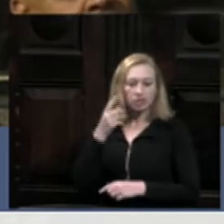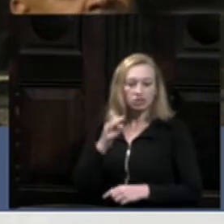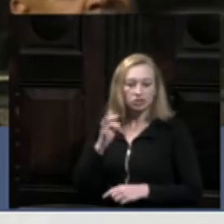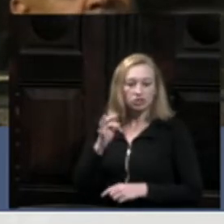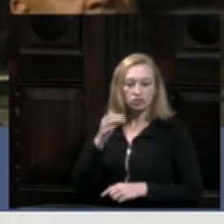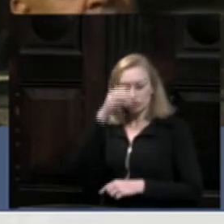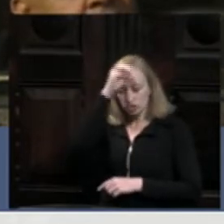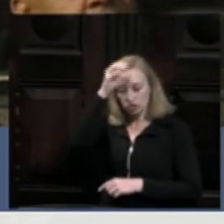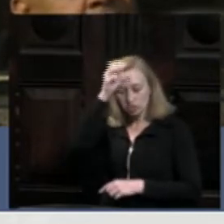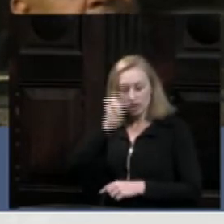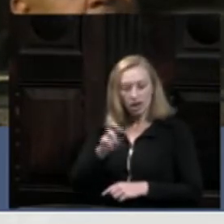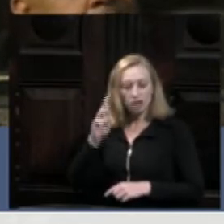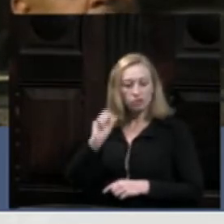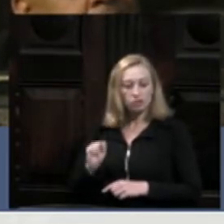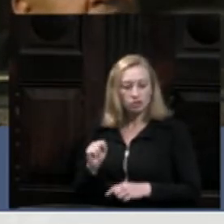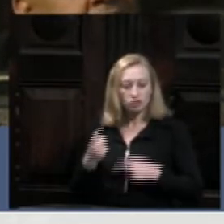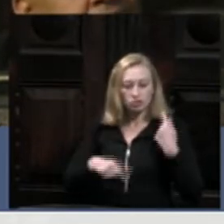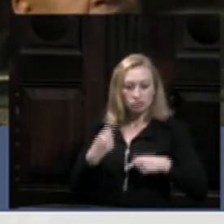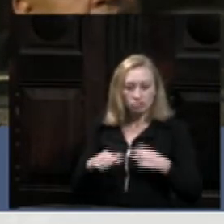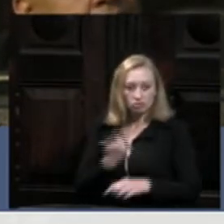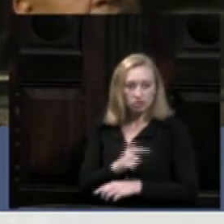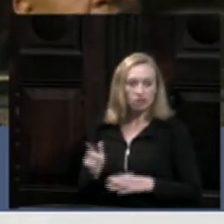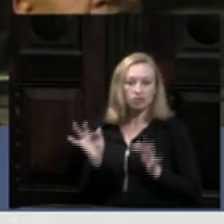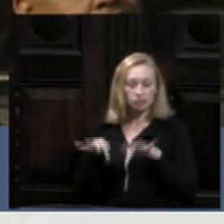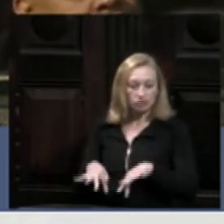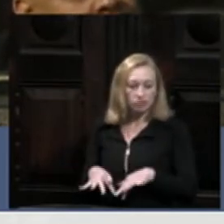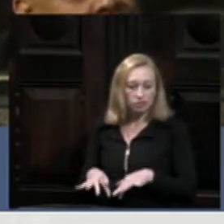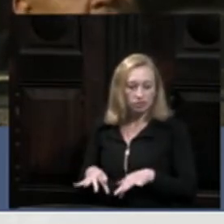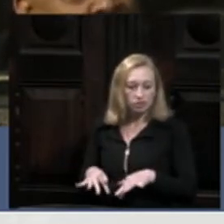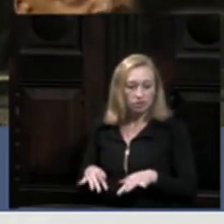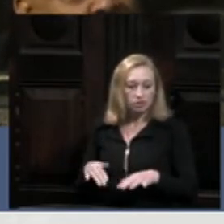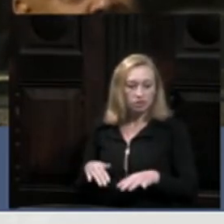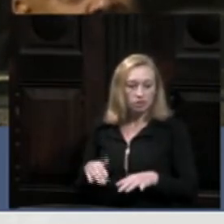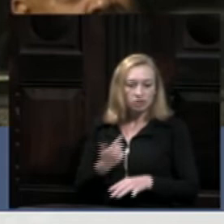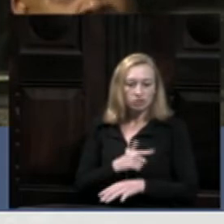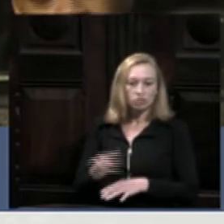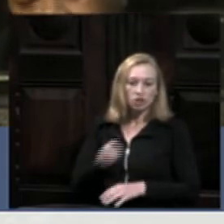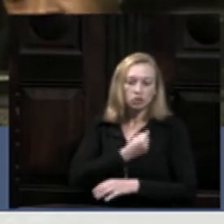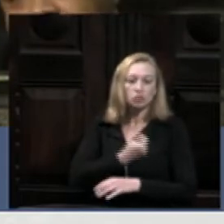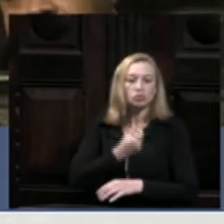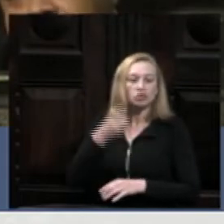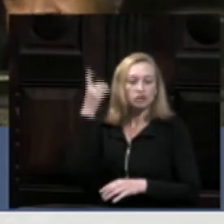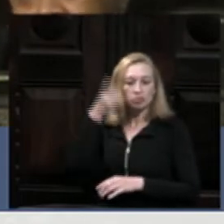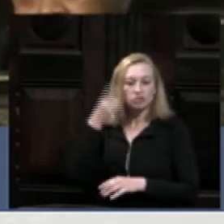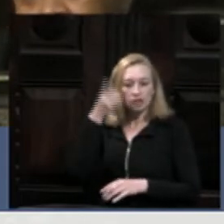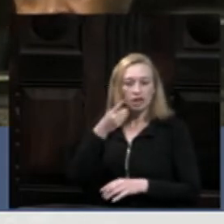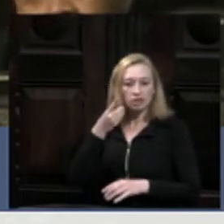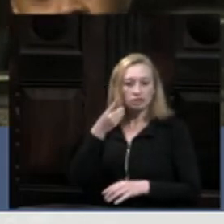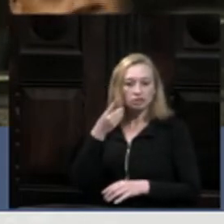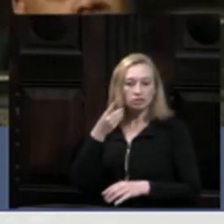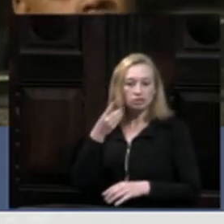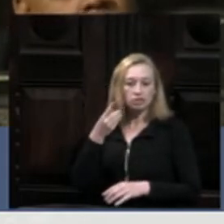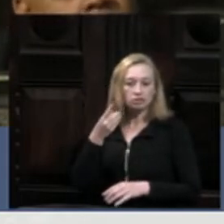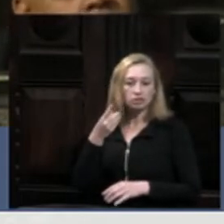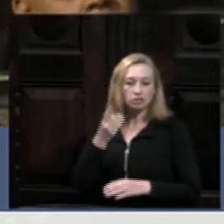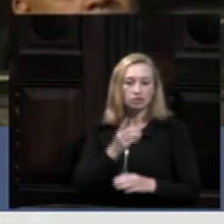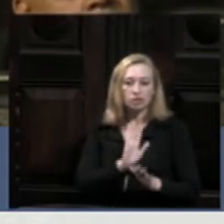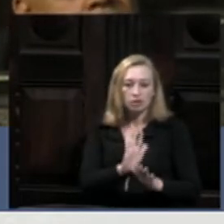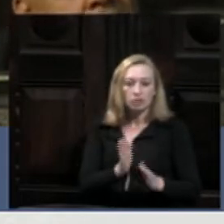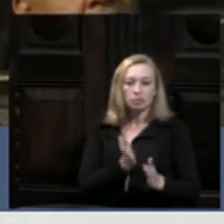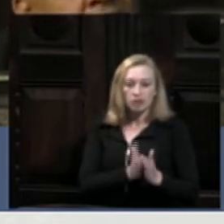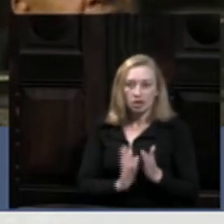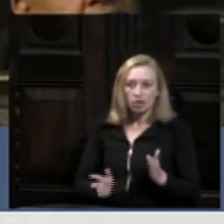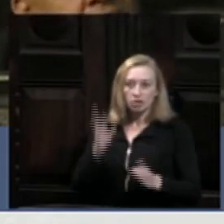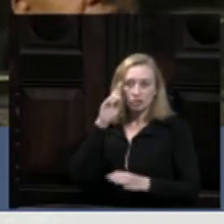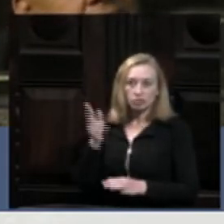Carlos. Em discussão. Não havendo que queira discutir, encerra a discussão. Não há quórum para deliberação. Pela ordem, presidente. Pela ordem. Só para destacar, eu sou